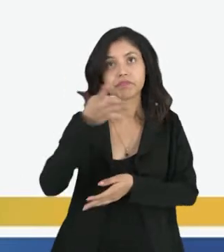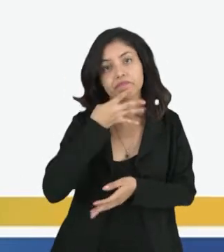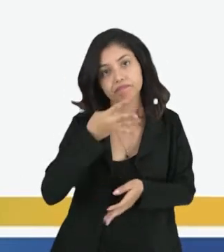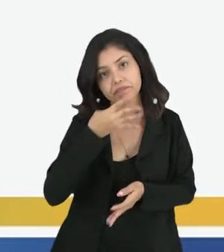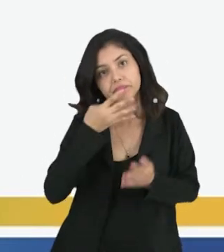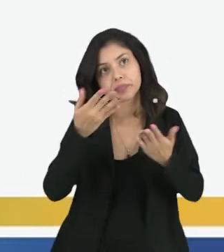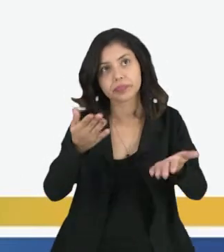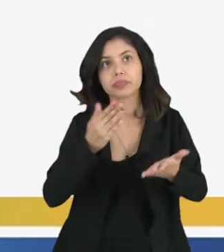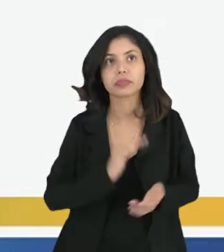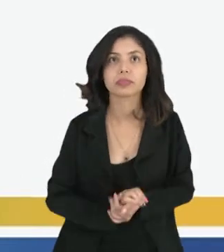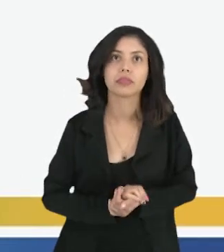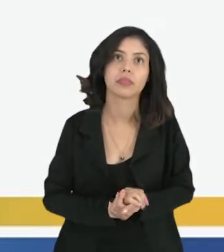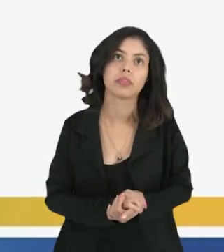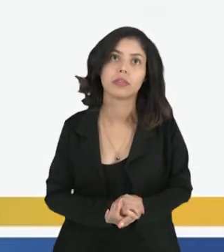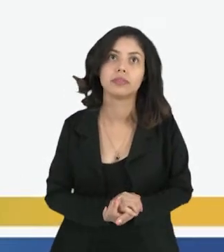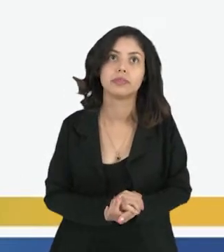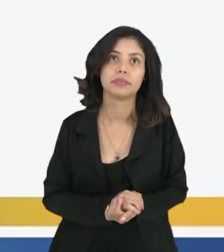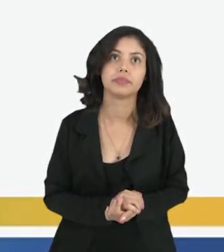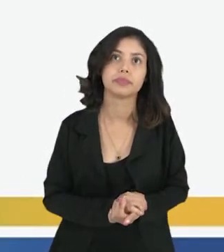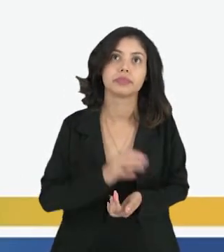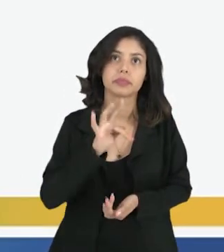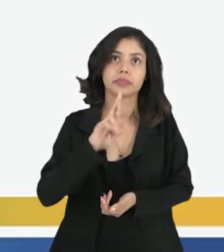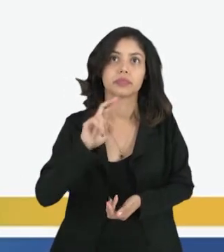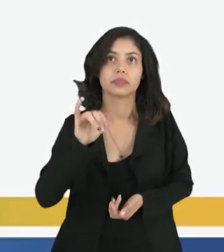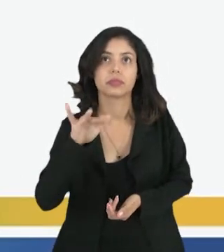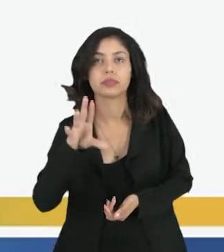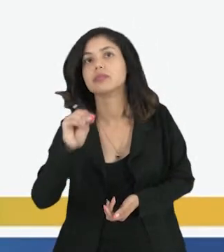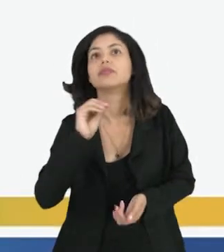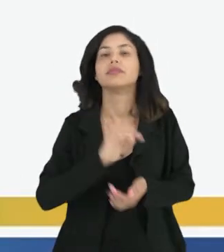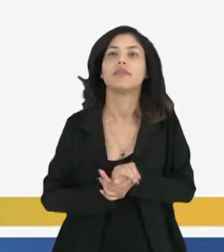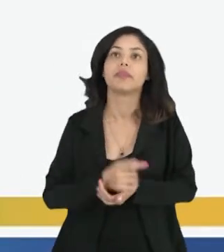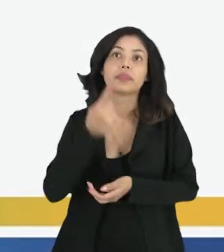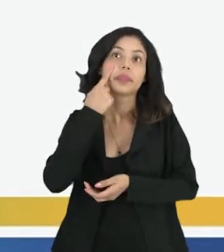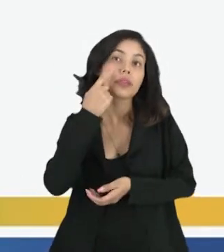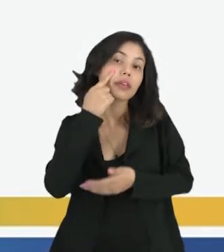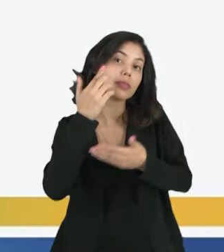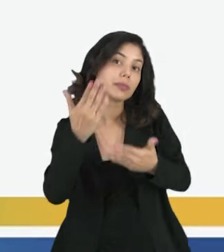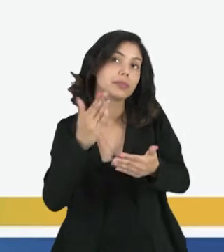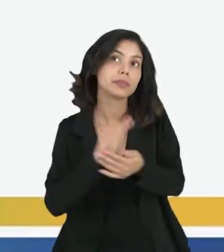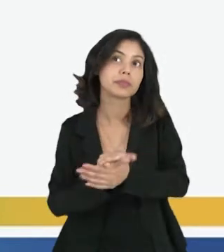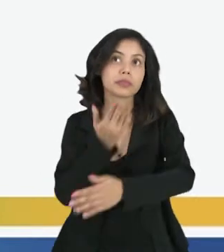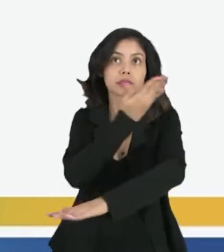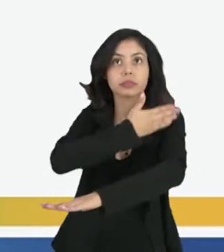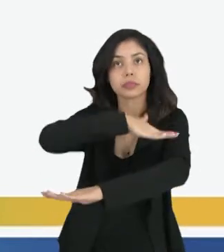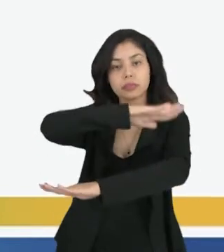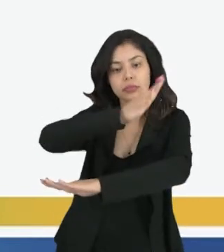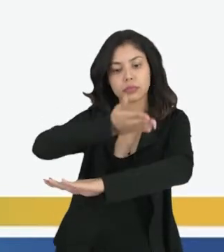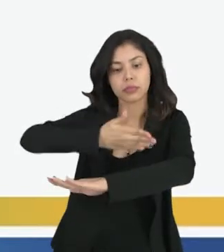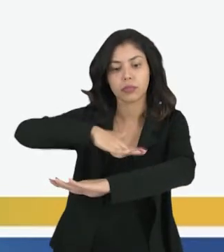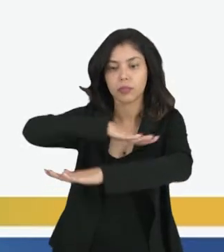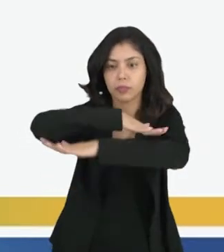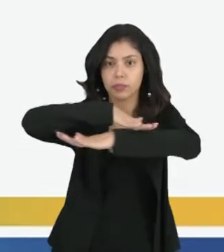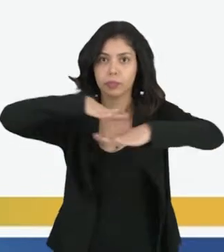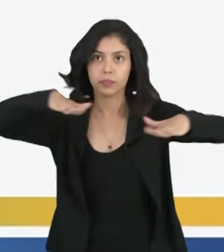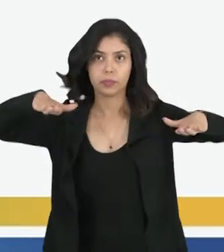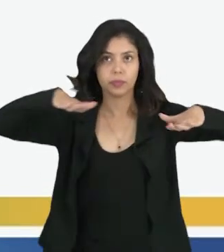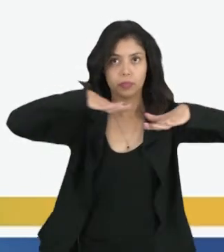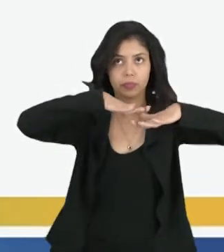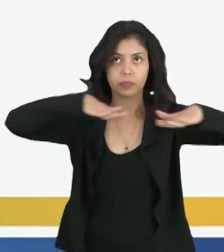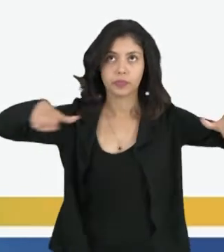conhecidos nessa região são chamados fiordes, está na figura aí. São regiões montanhosas que na sua